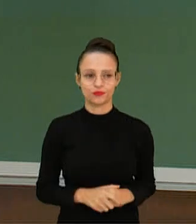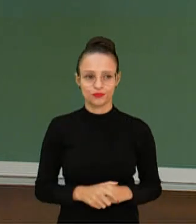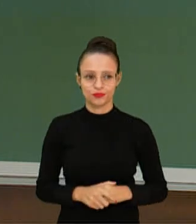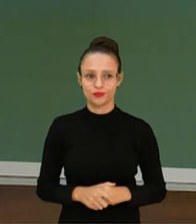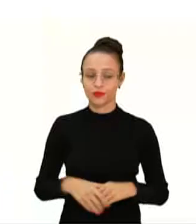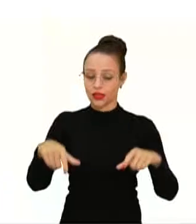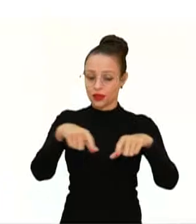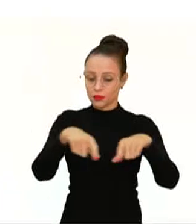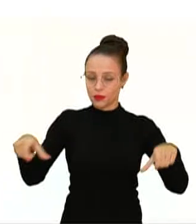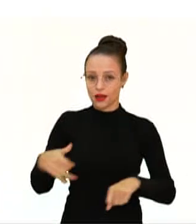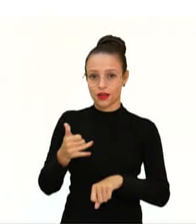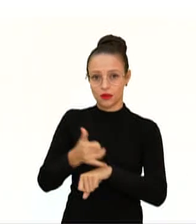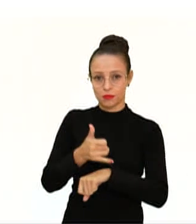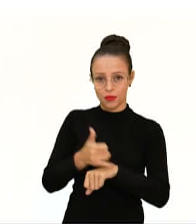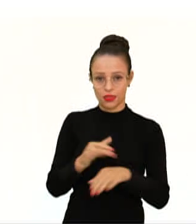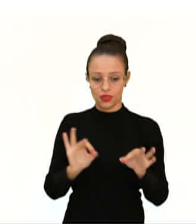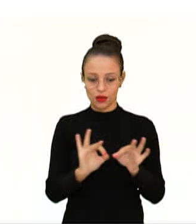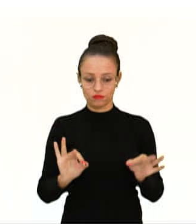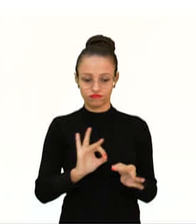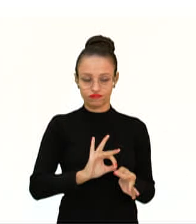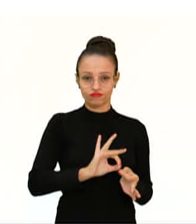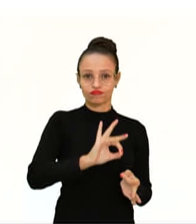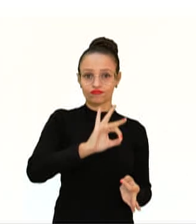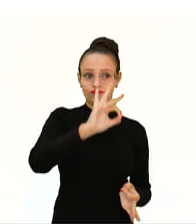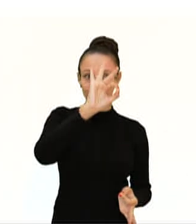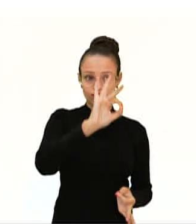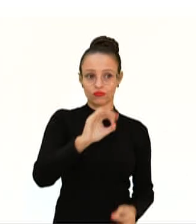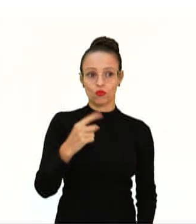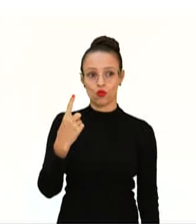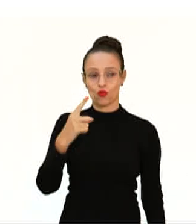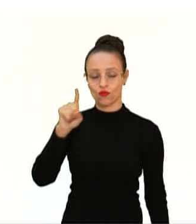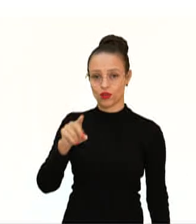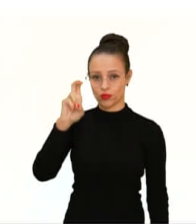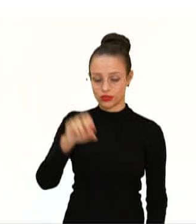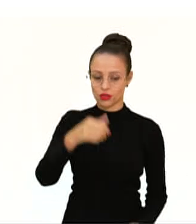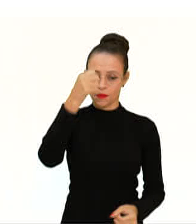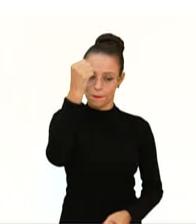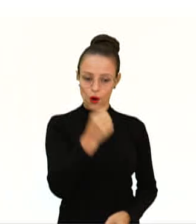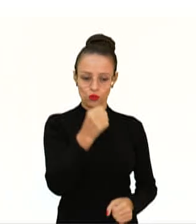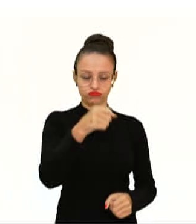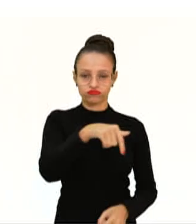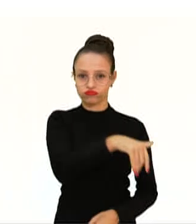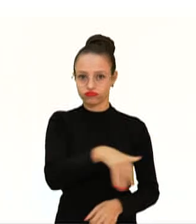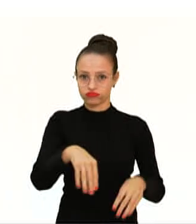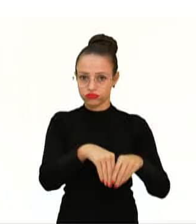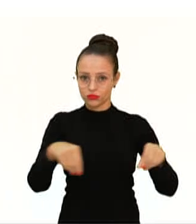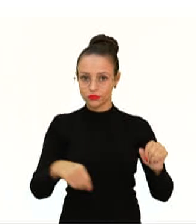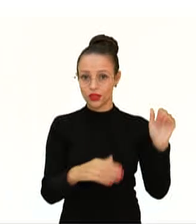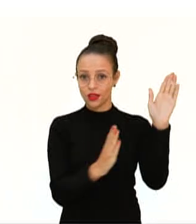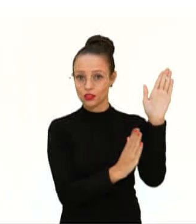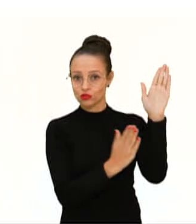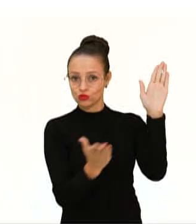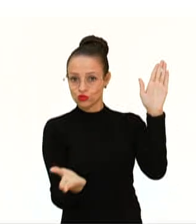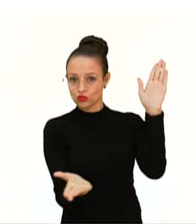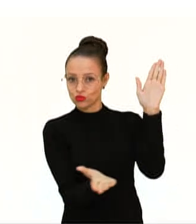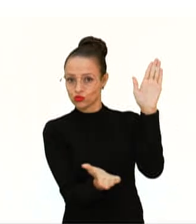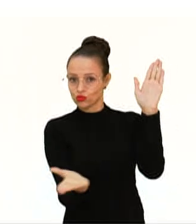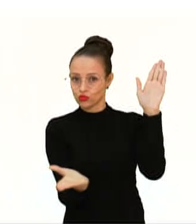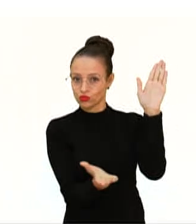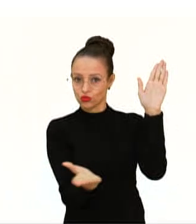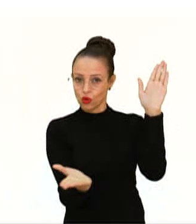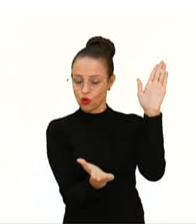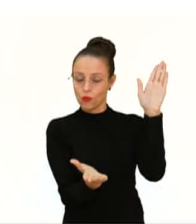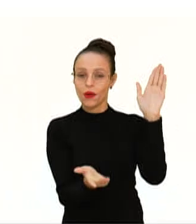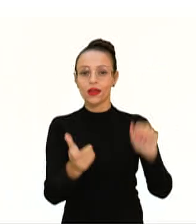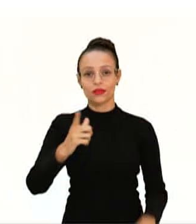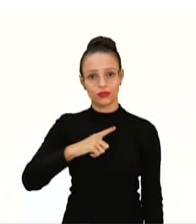de metal com 1,5 metros de altura foi fincada no solo e a sombra que pôde ser observada, produzida por essa